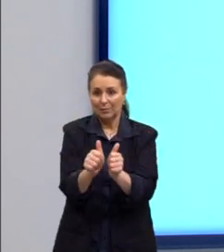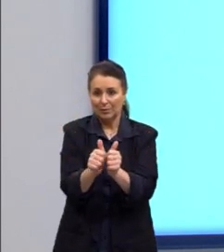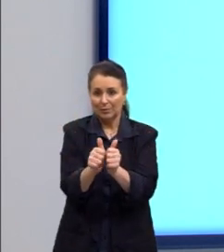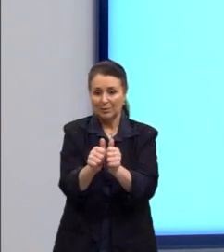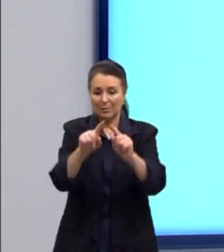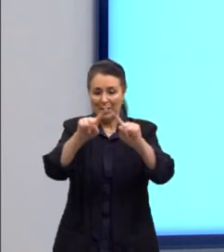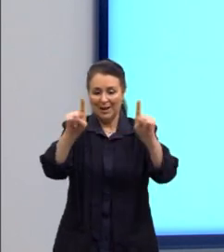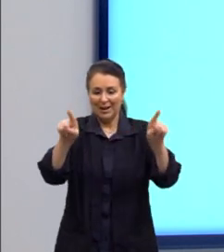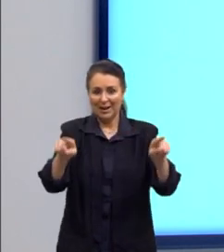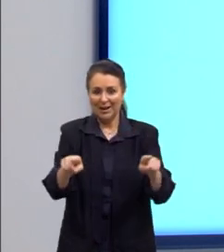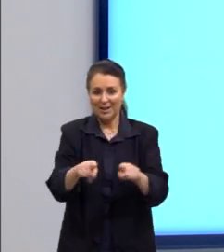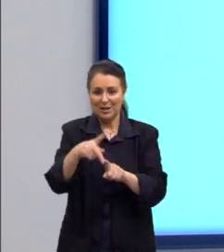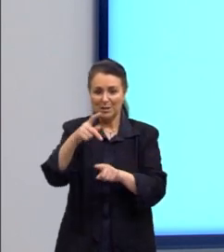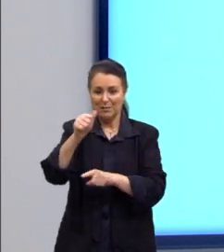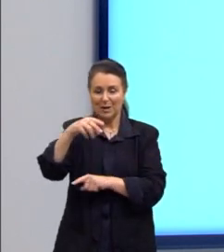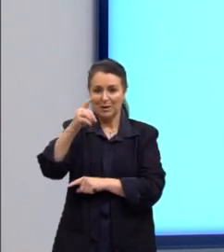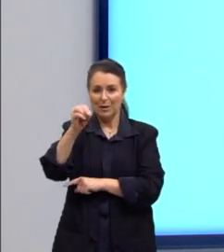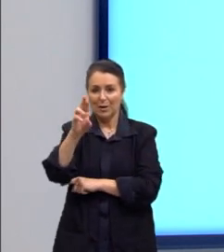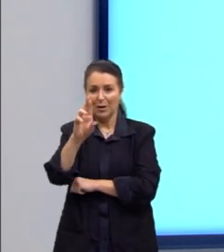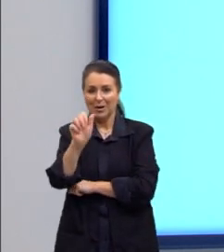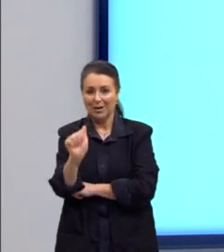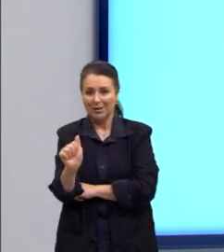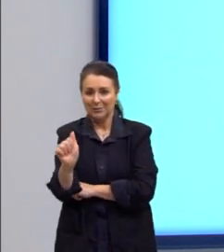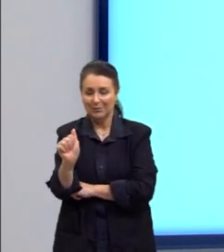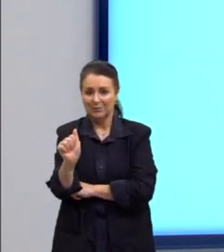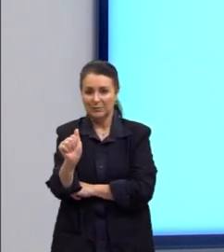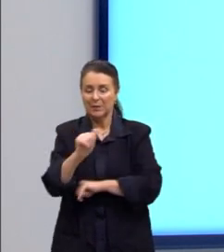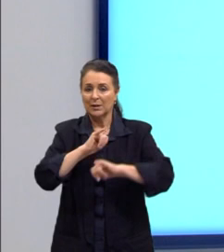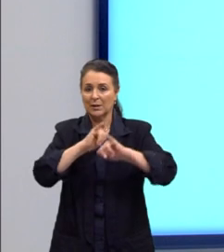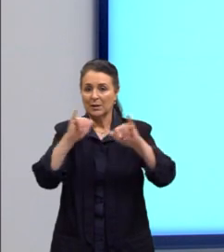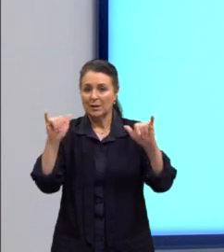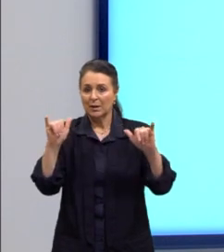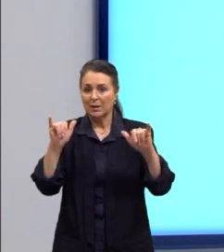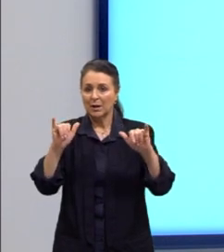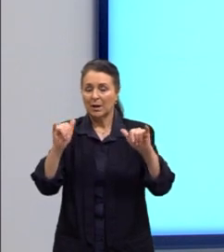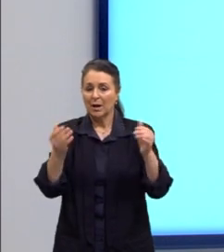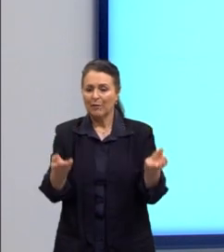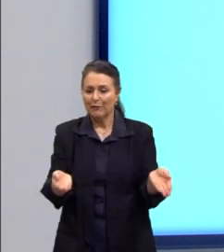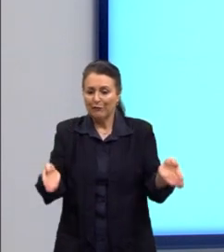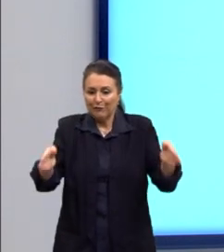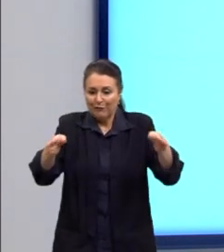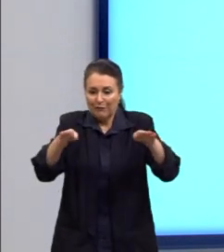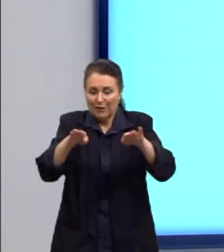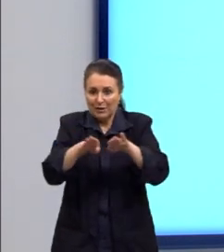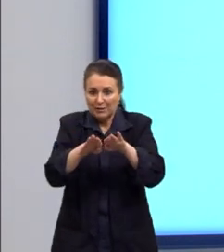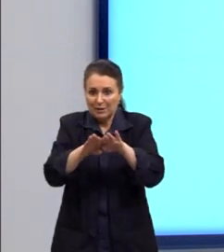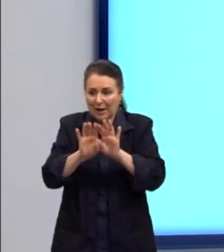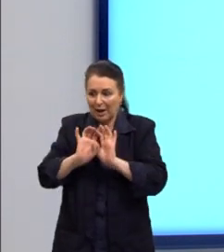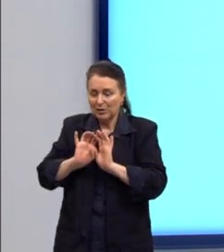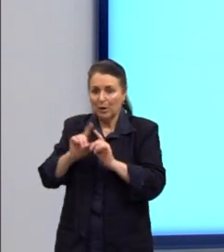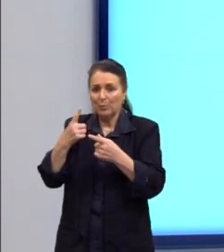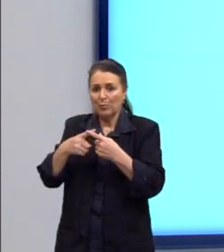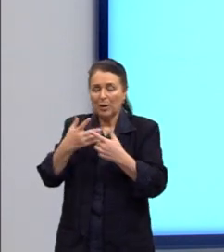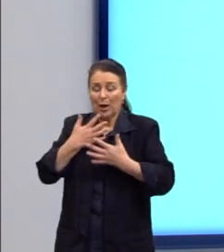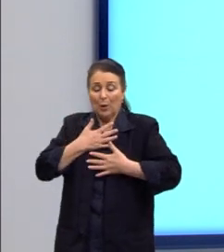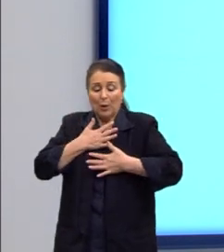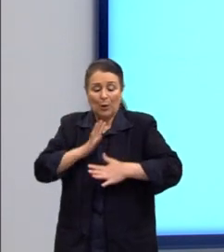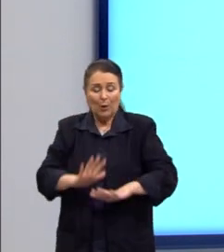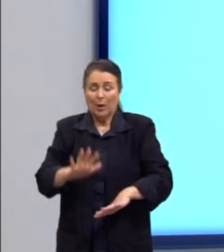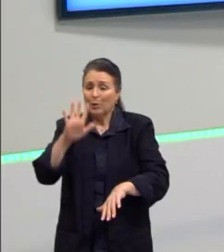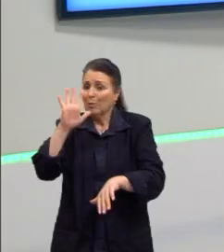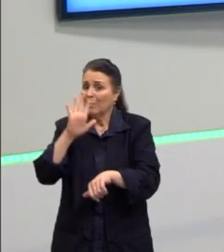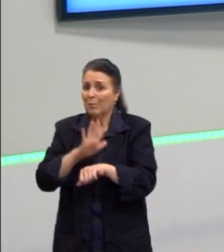a caixa de pandora é claro que tem memes sobre a Caixa de Pandora que diz o seguinte Fecha essa caixa Pandora porque eu não aguento mais